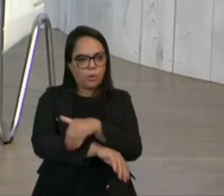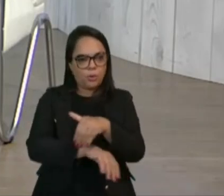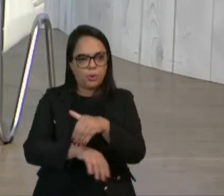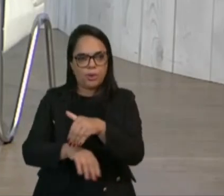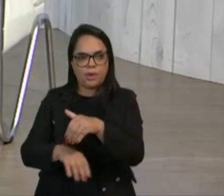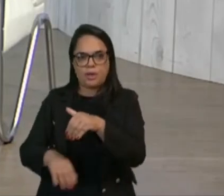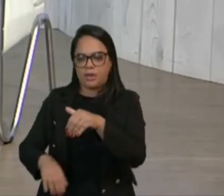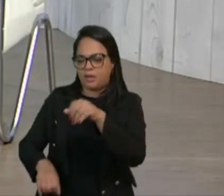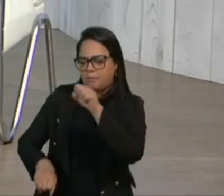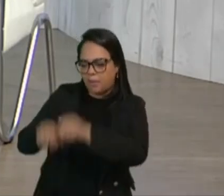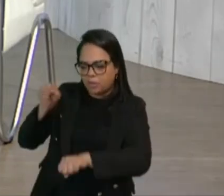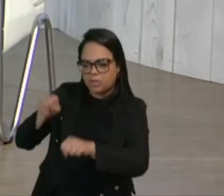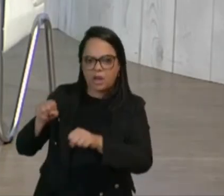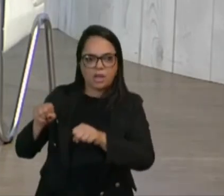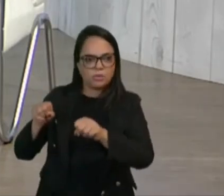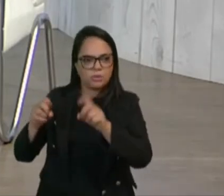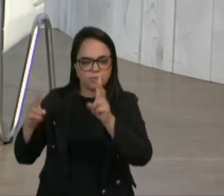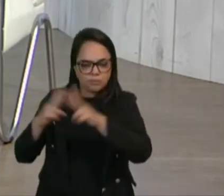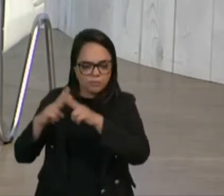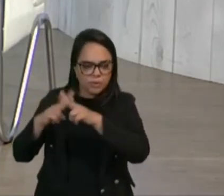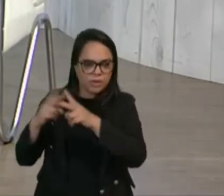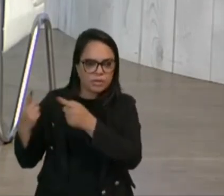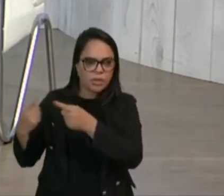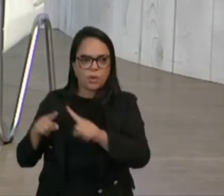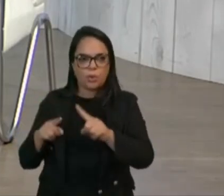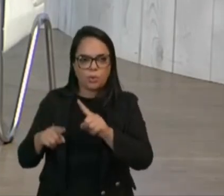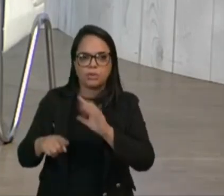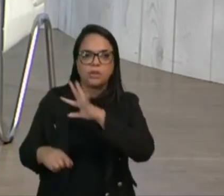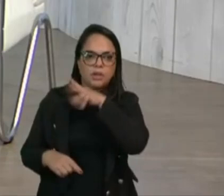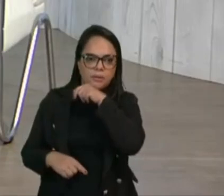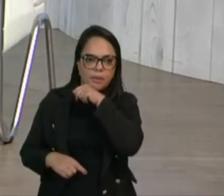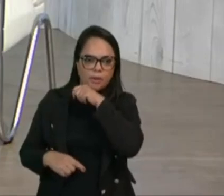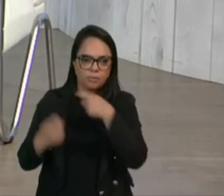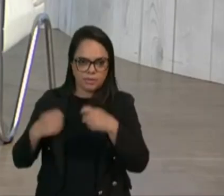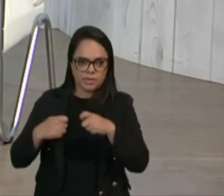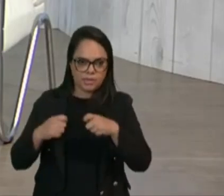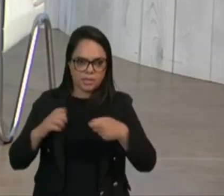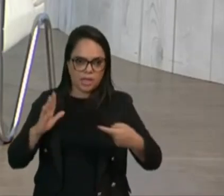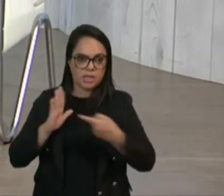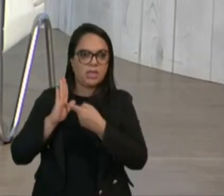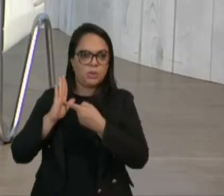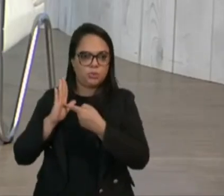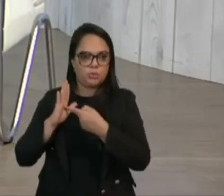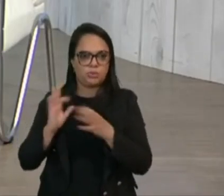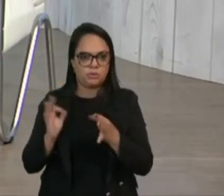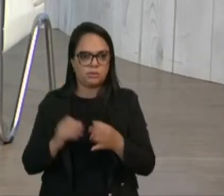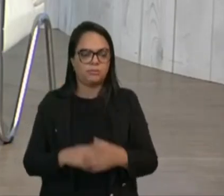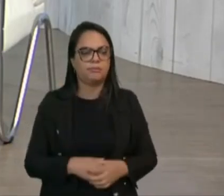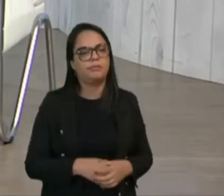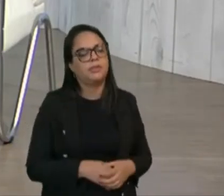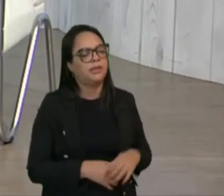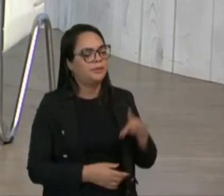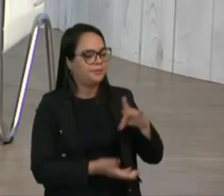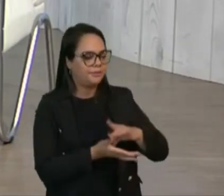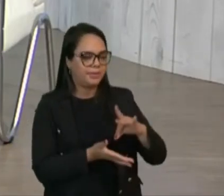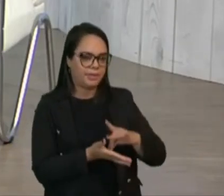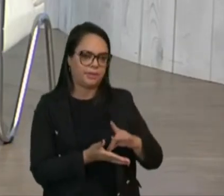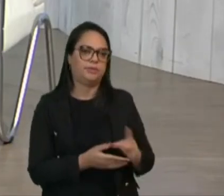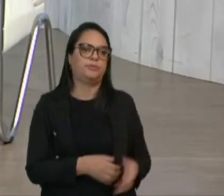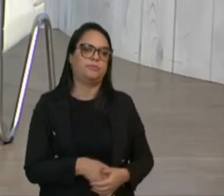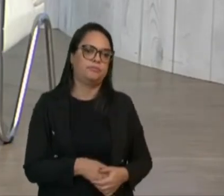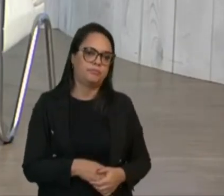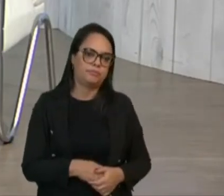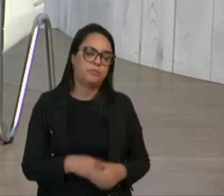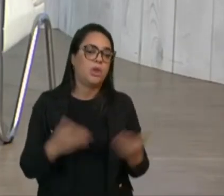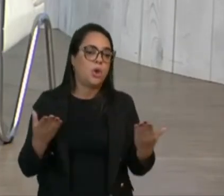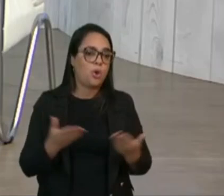agressão, de maus tratos, também é importante a denúncia, né, Maria? Muito importante, tá? Hoje